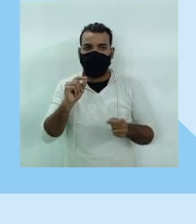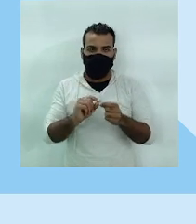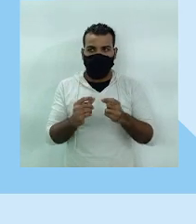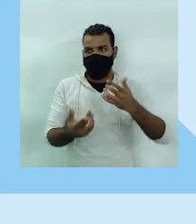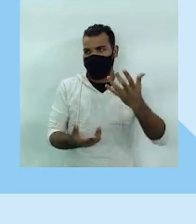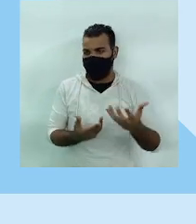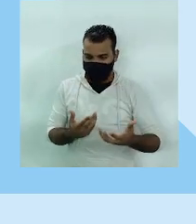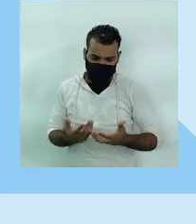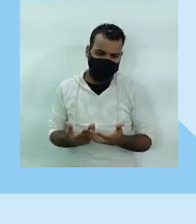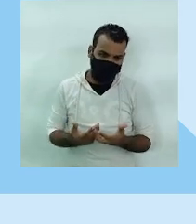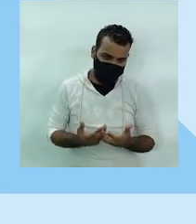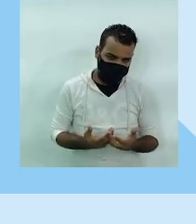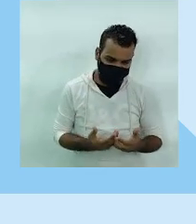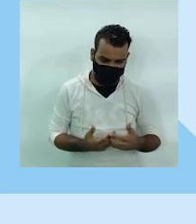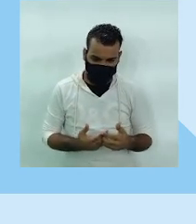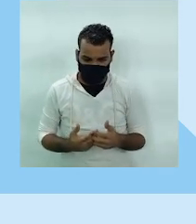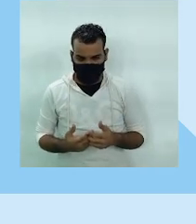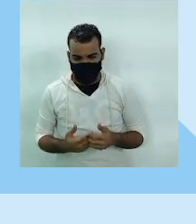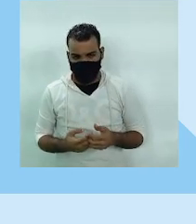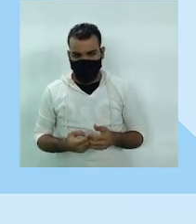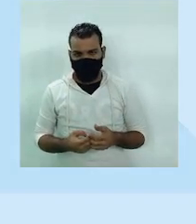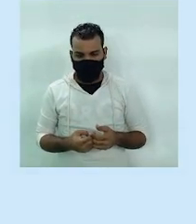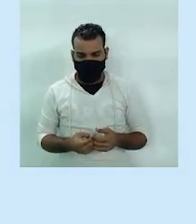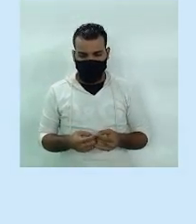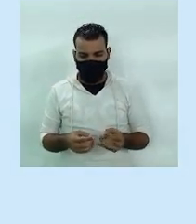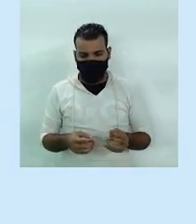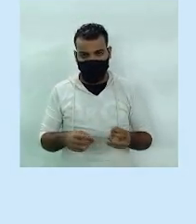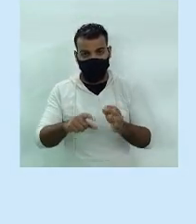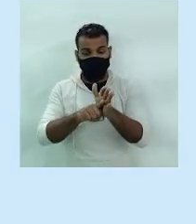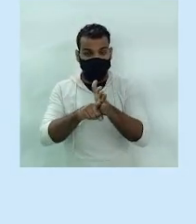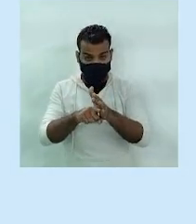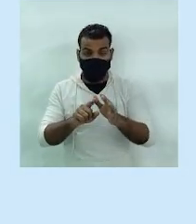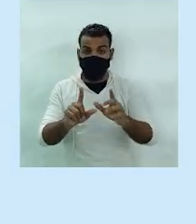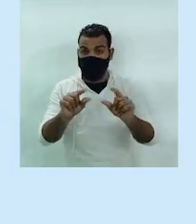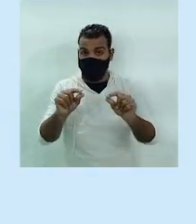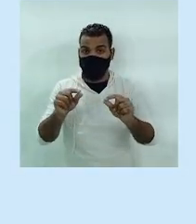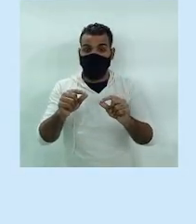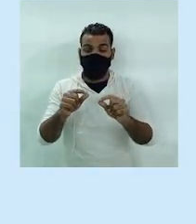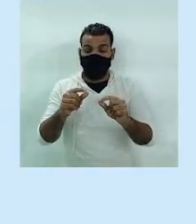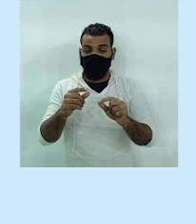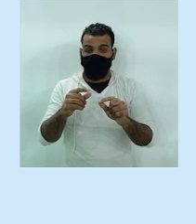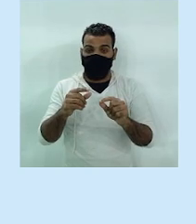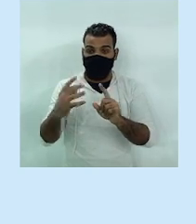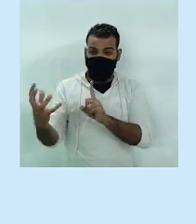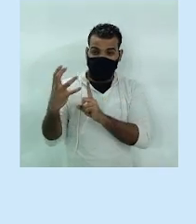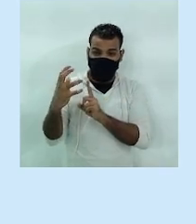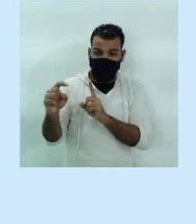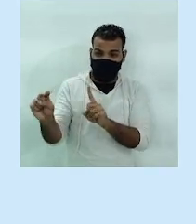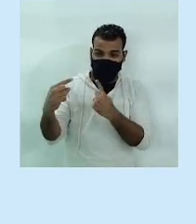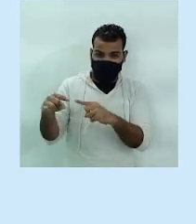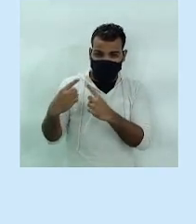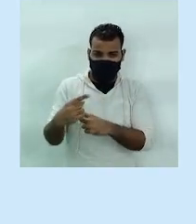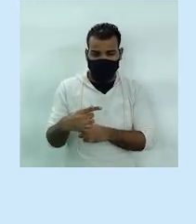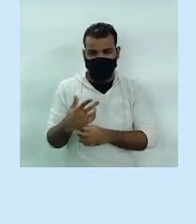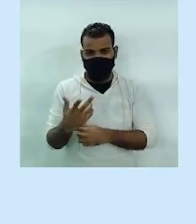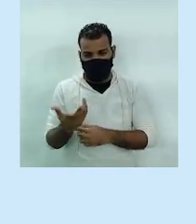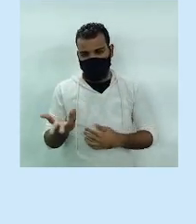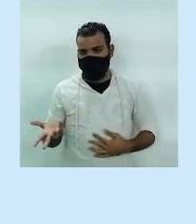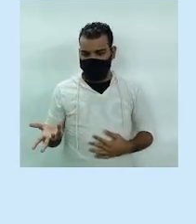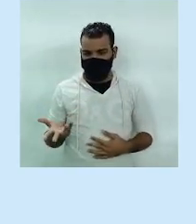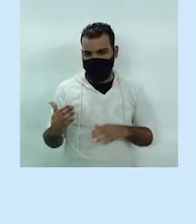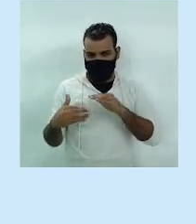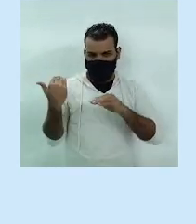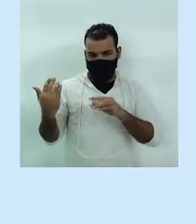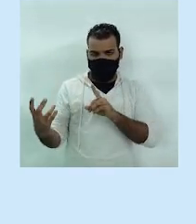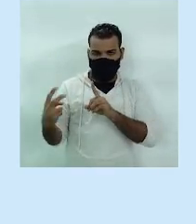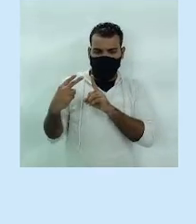né, um grande pesquisador, teria de enfrentar não apenas interpretações heterodoxas,